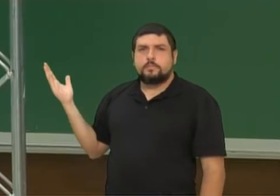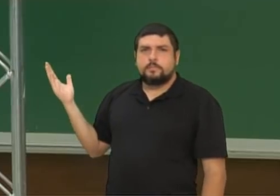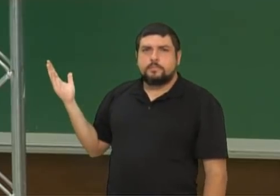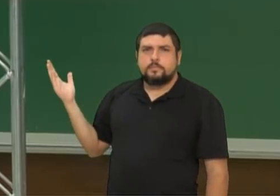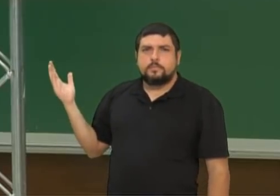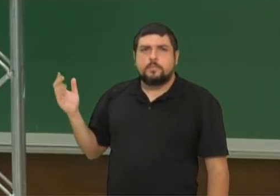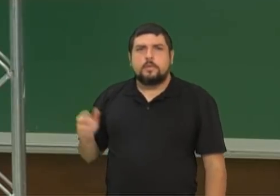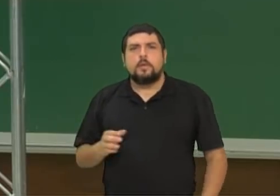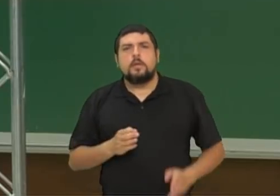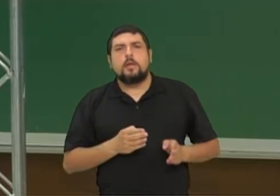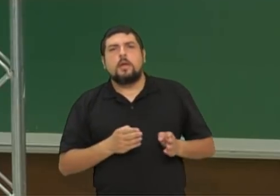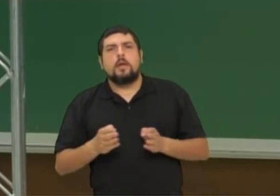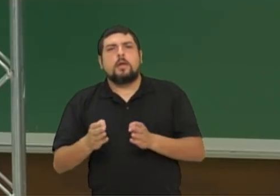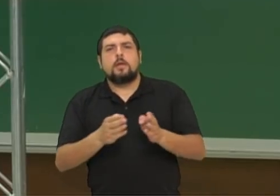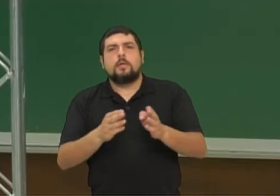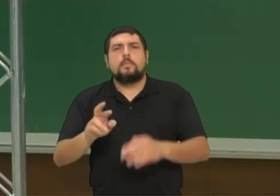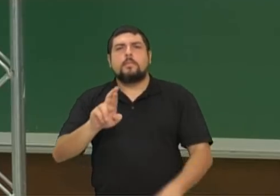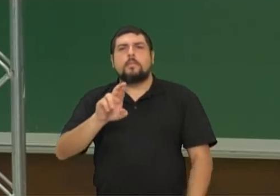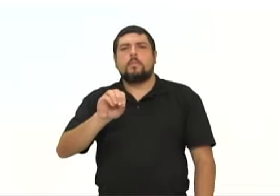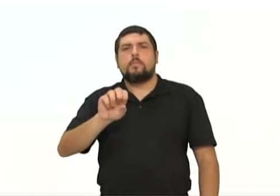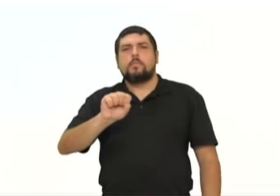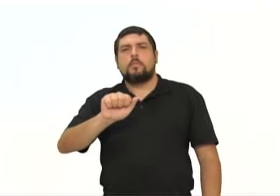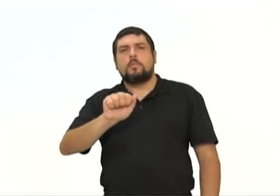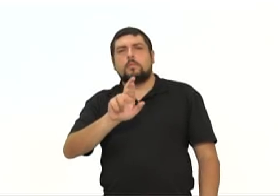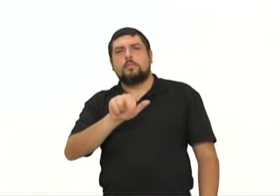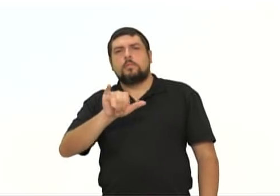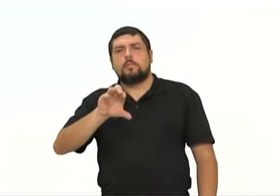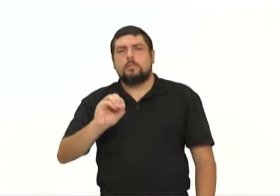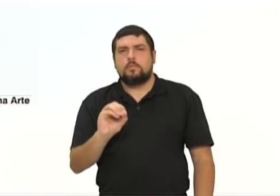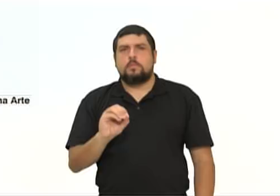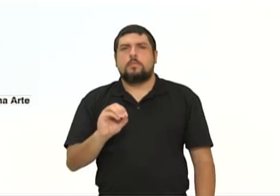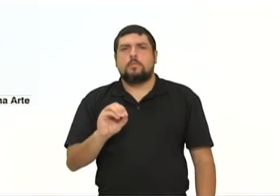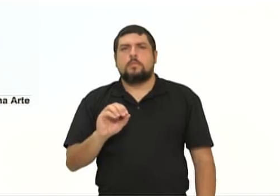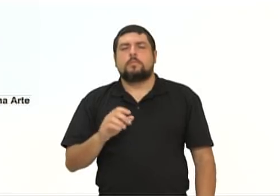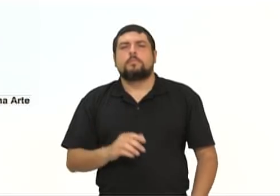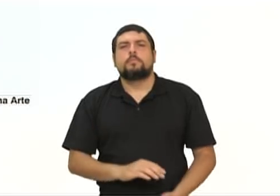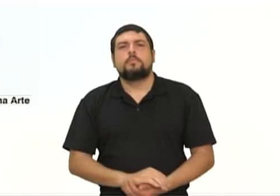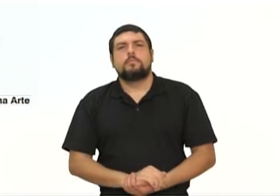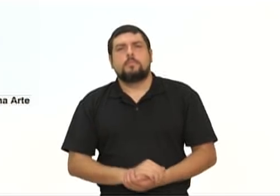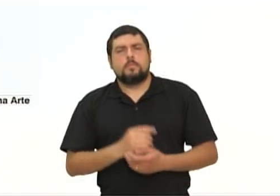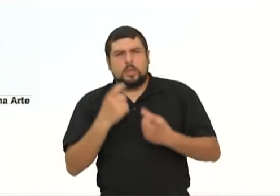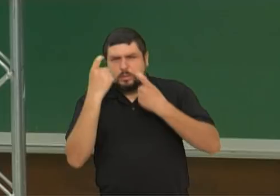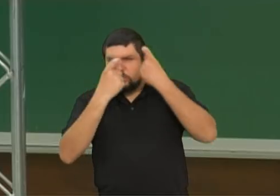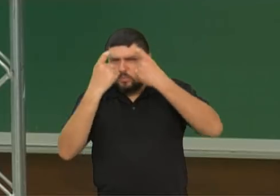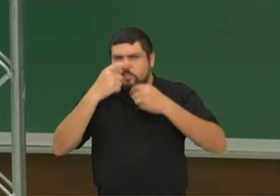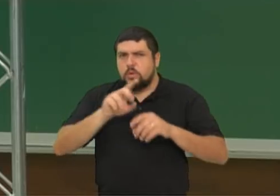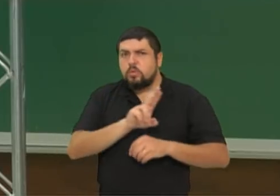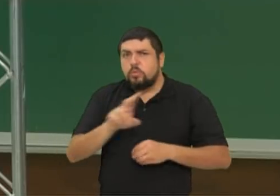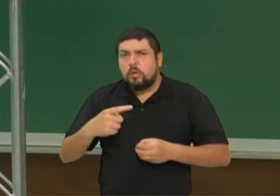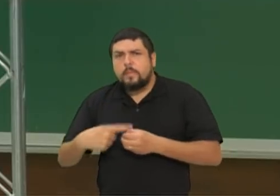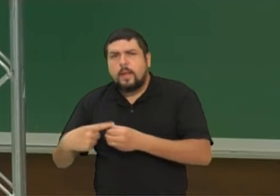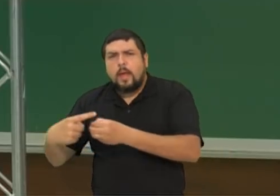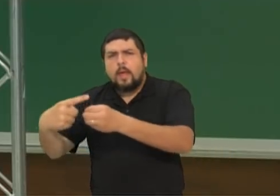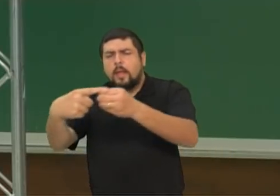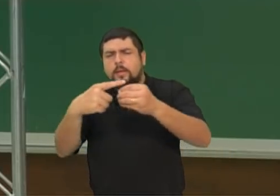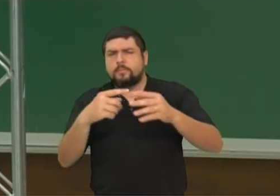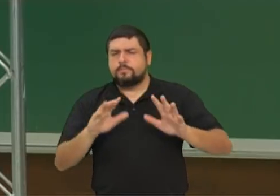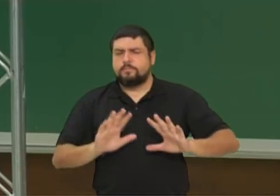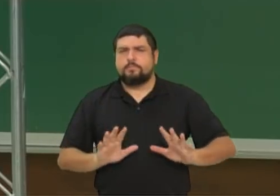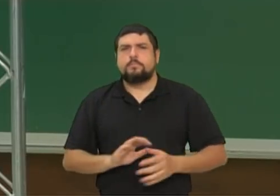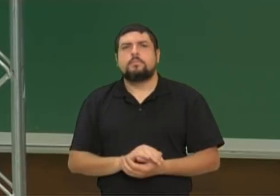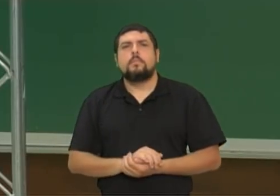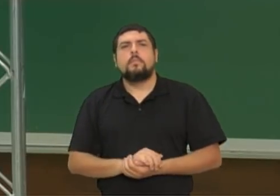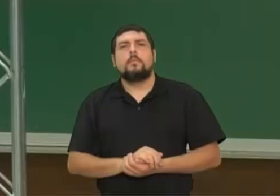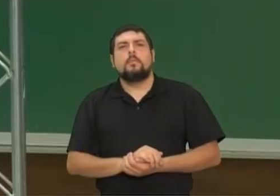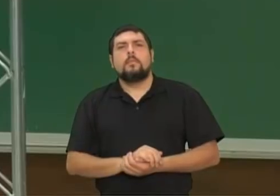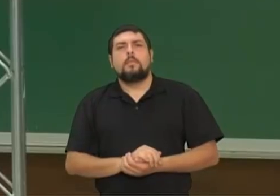as cidades, não se preocupem com isso, é mais para a gente saber que existe e ir conhecendo. Então, os